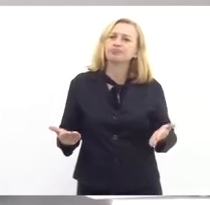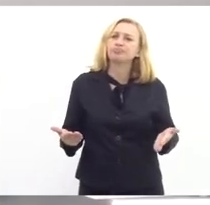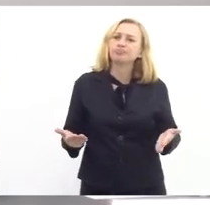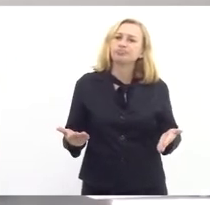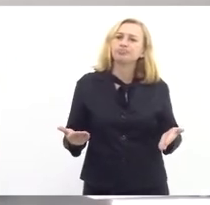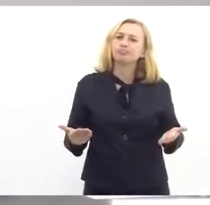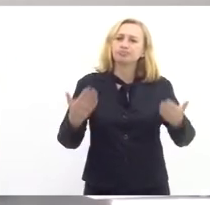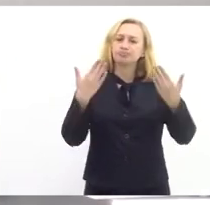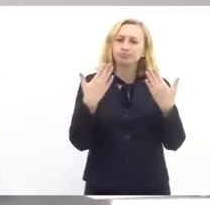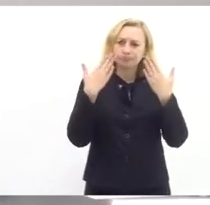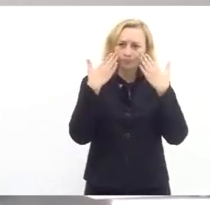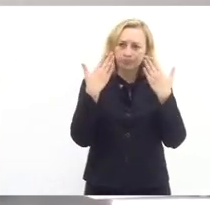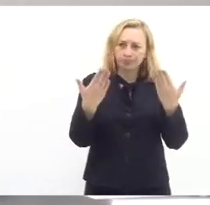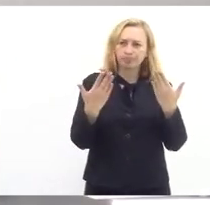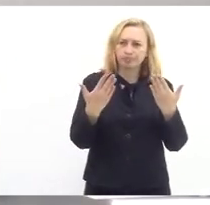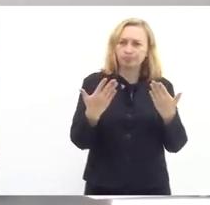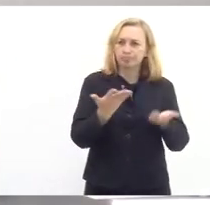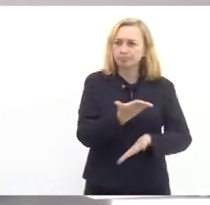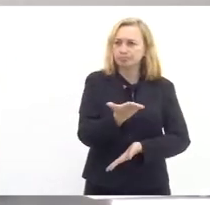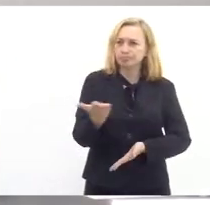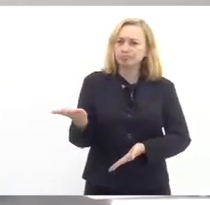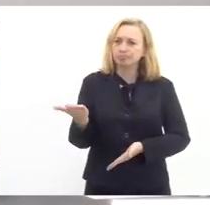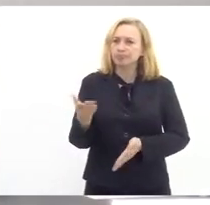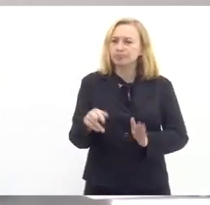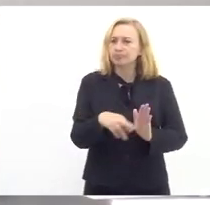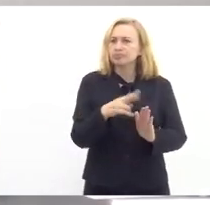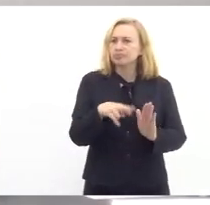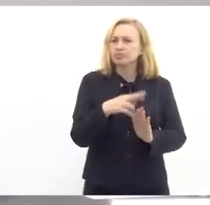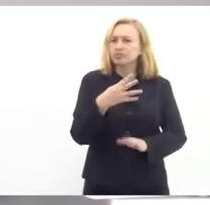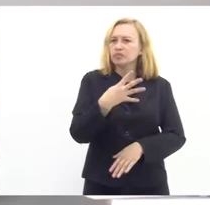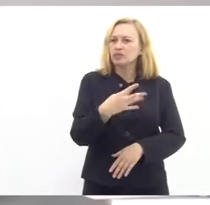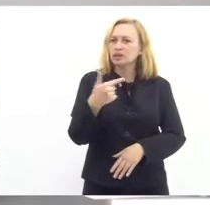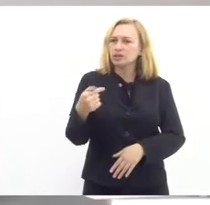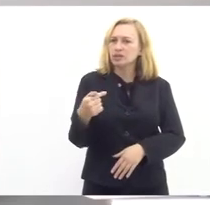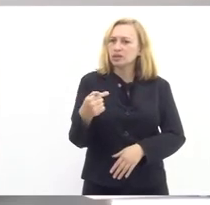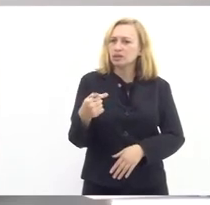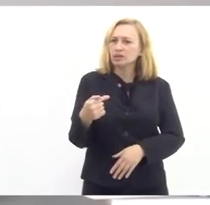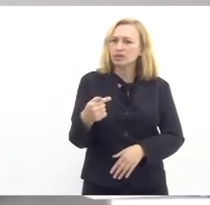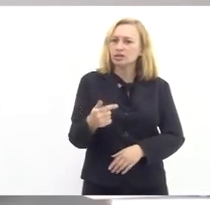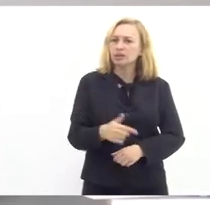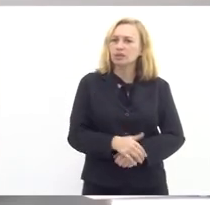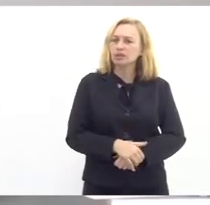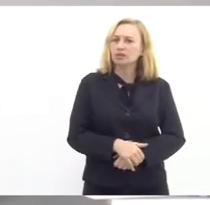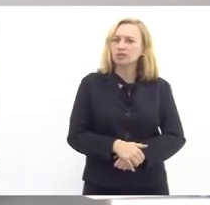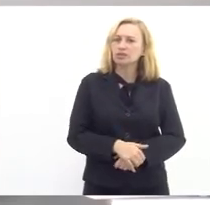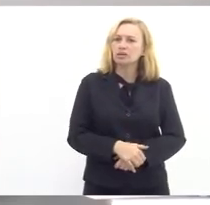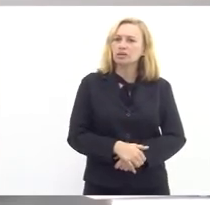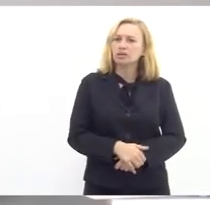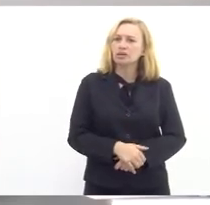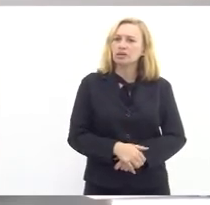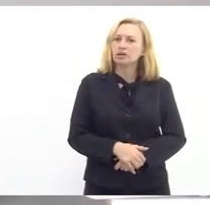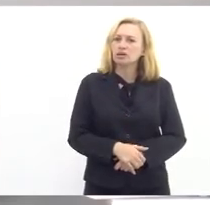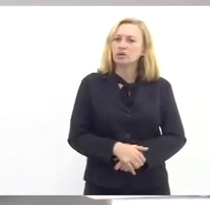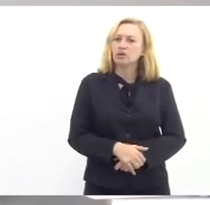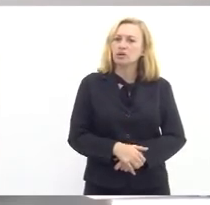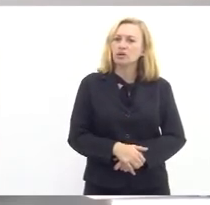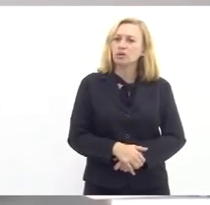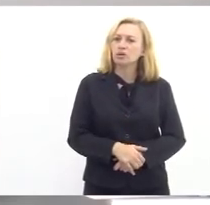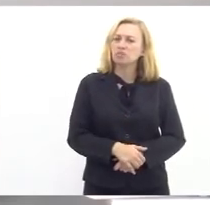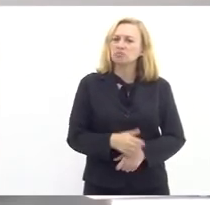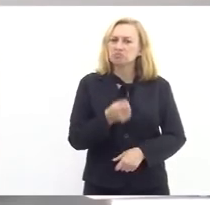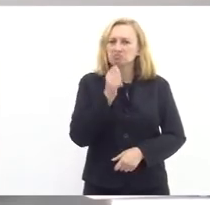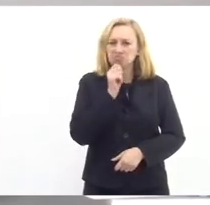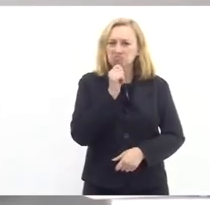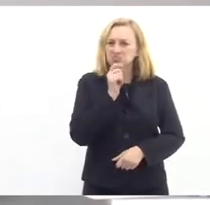Foi apresentado por vocês a Resolução 47, quando vocês elaboraram a resolução 47, em nenhum momento